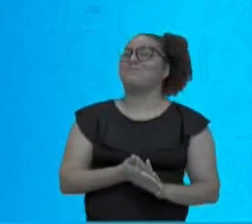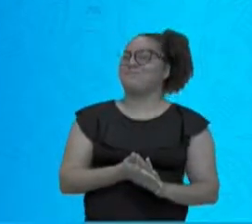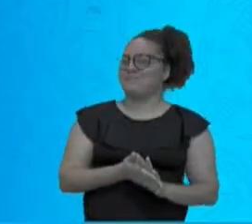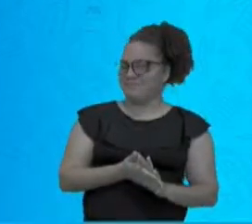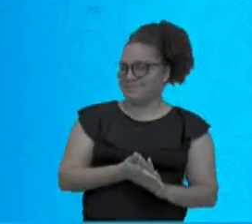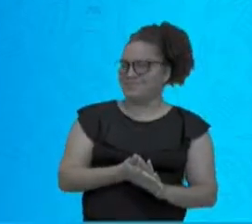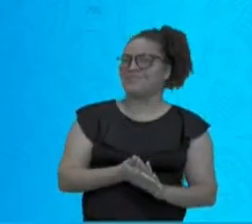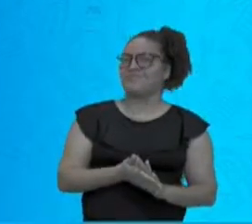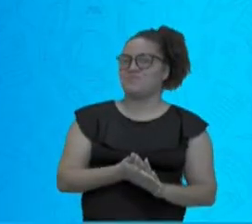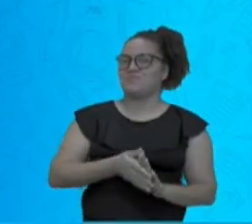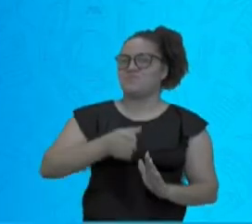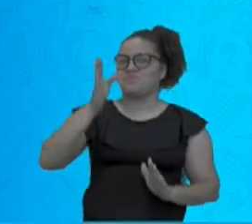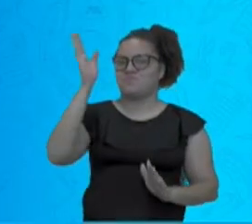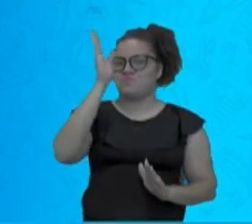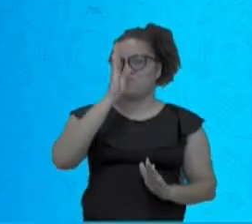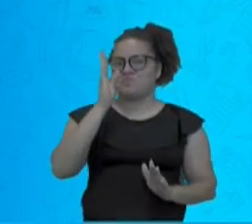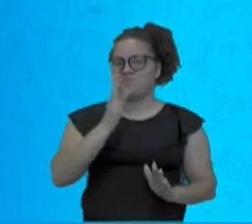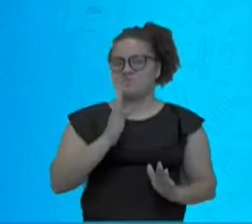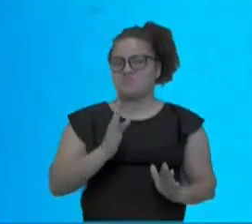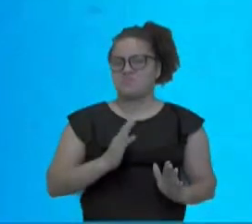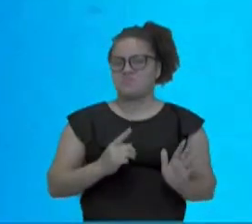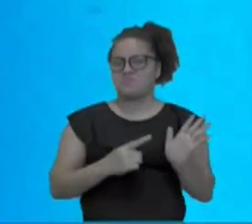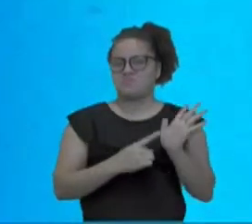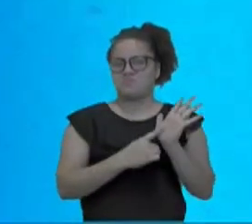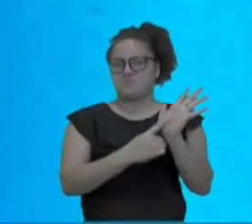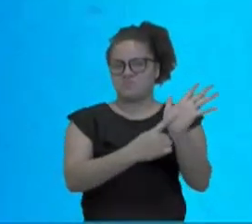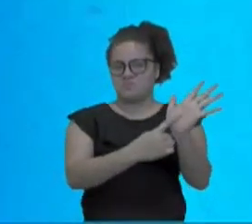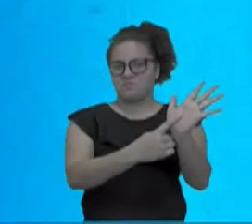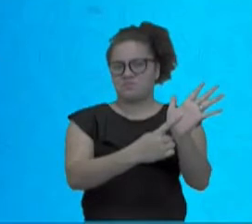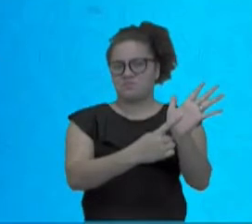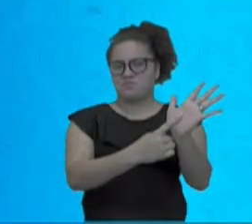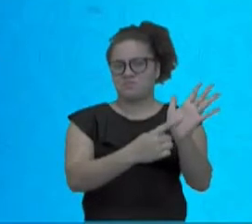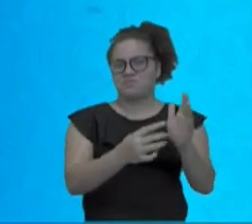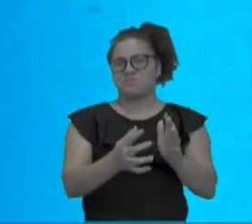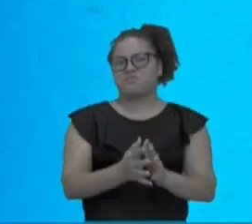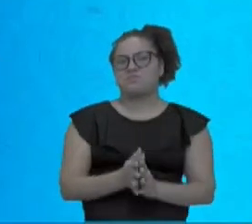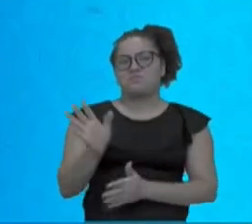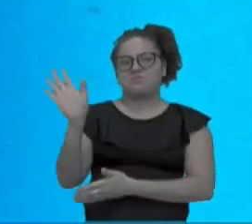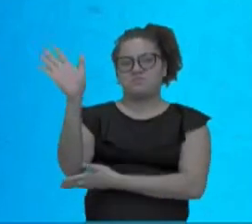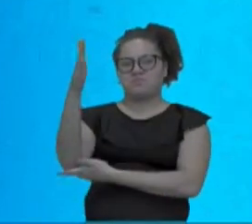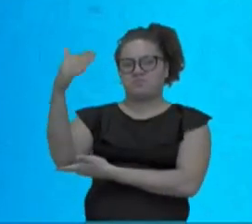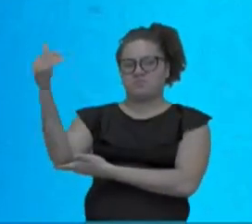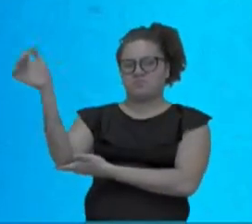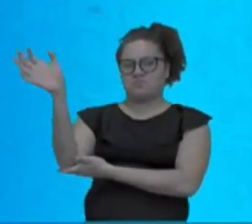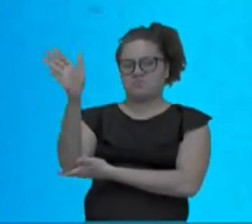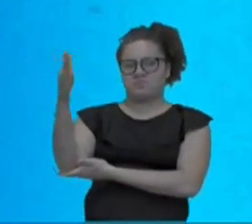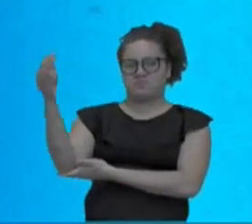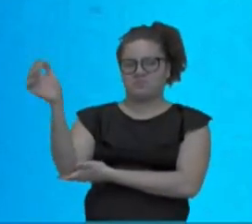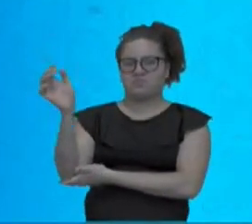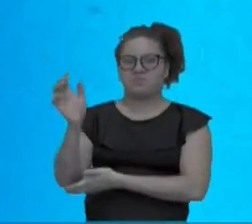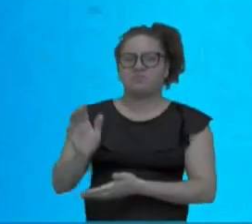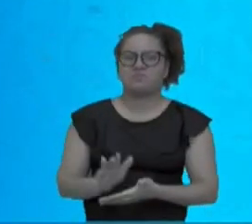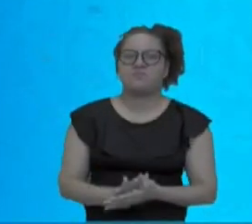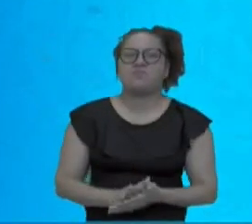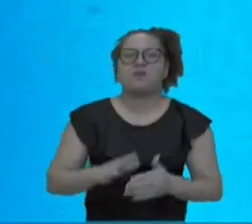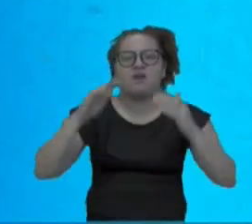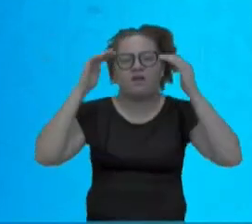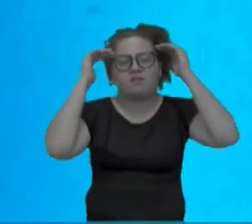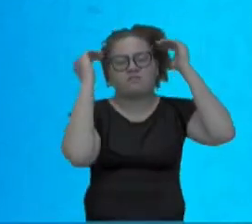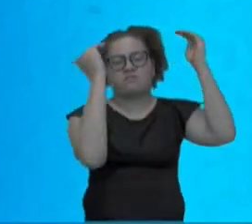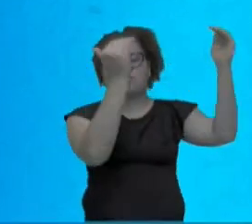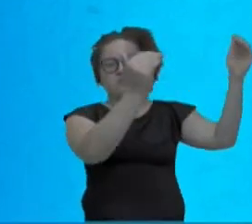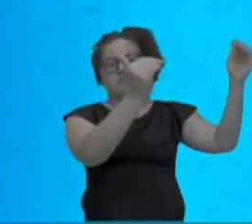É um dos símbolos desta nação. E nós precisamos aprender a